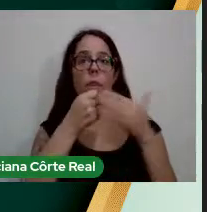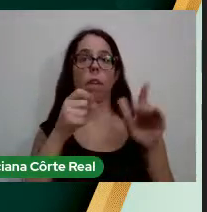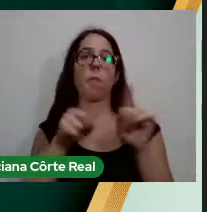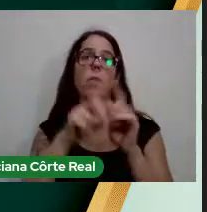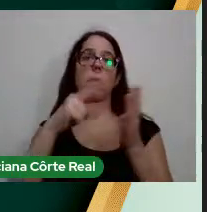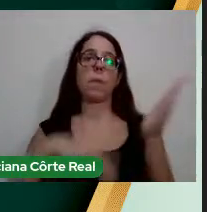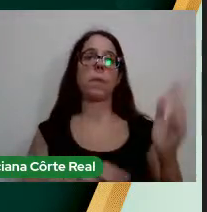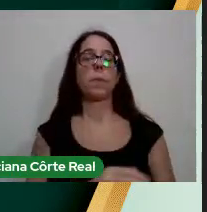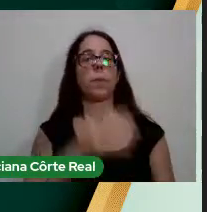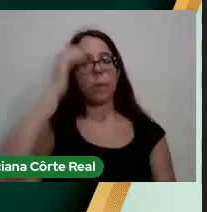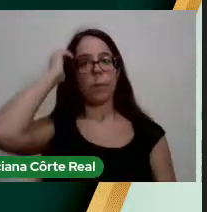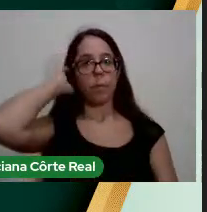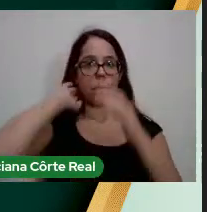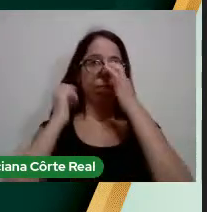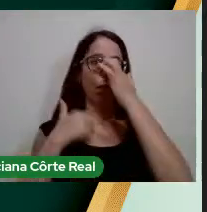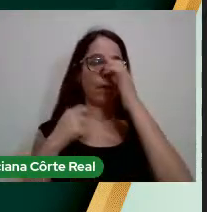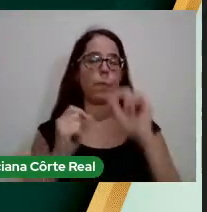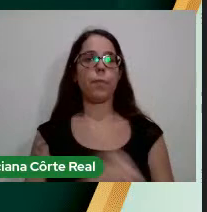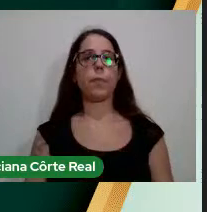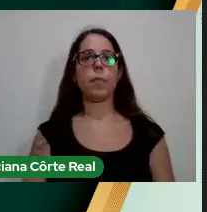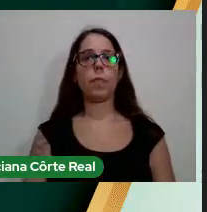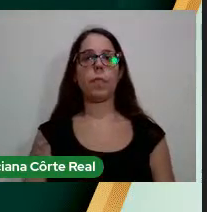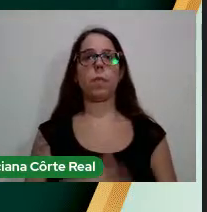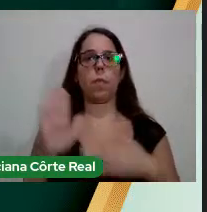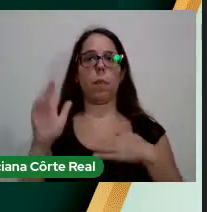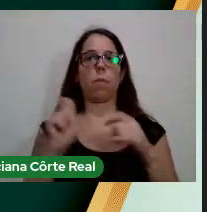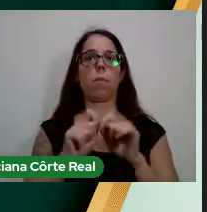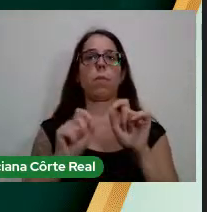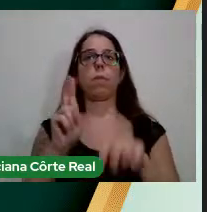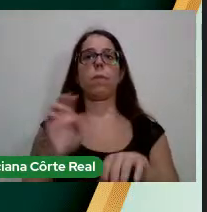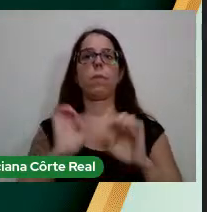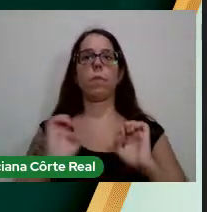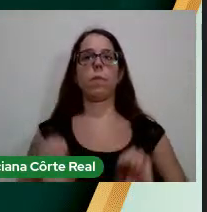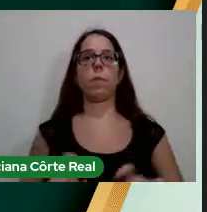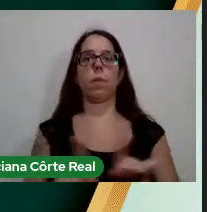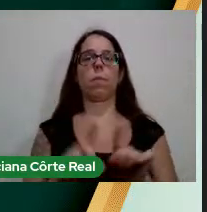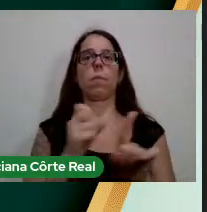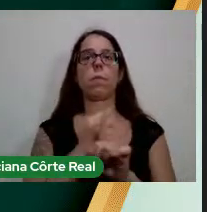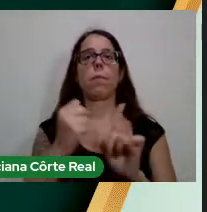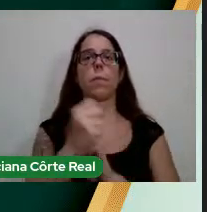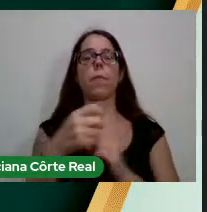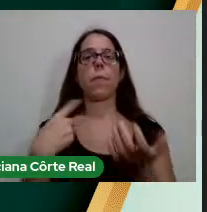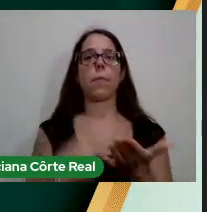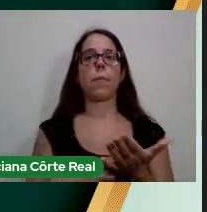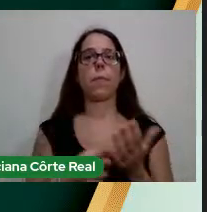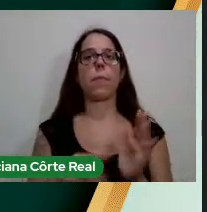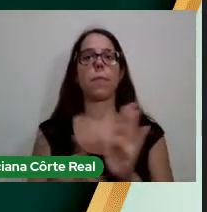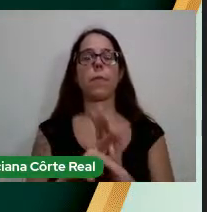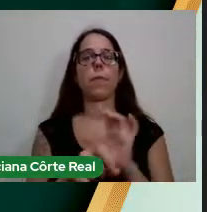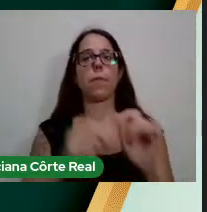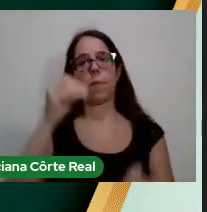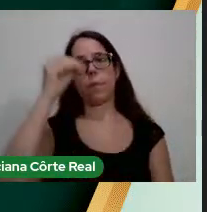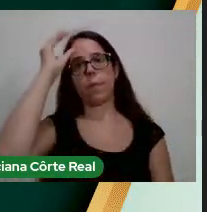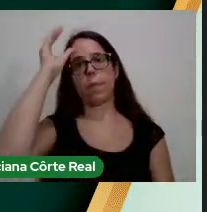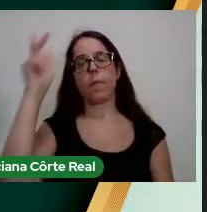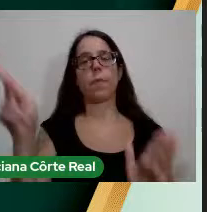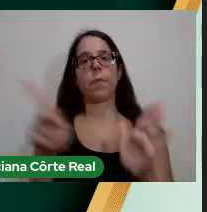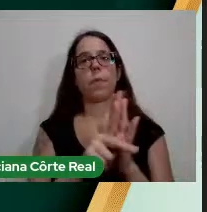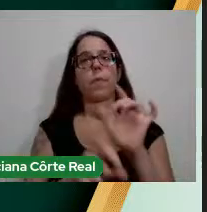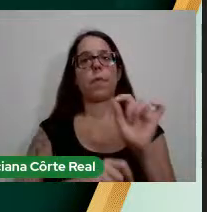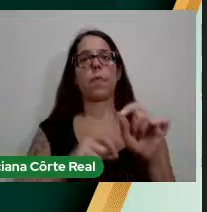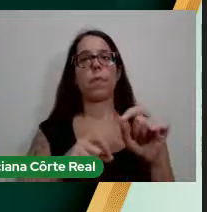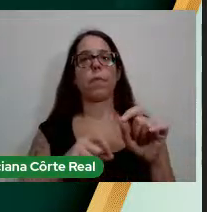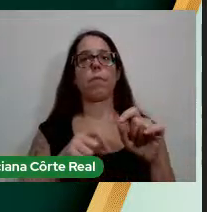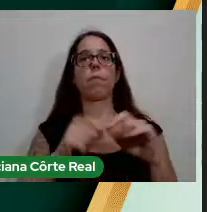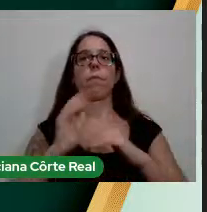Juro fazer uso ético e socialmente comprometido dos saberes para ser agente da